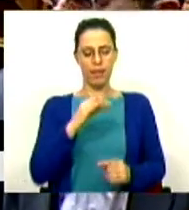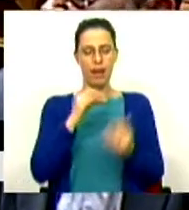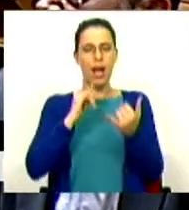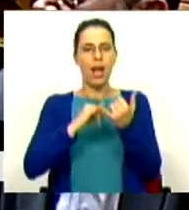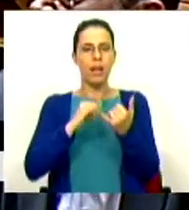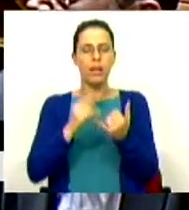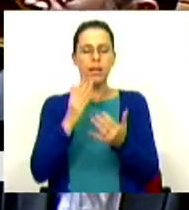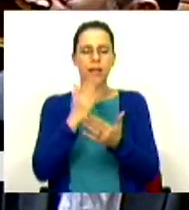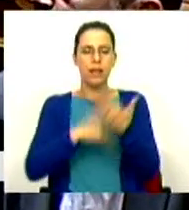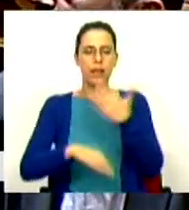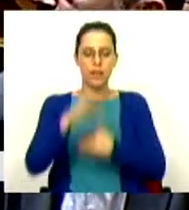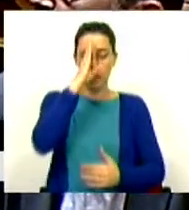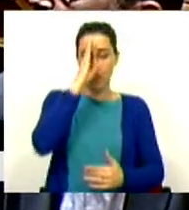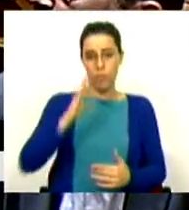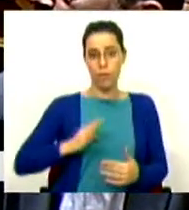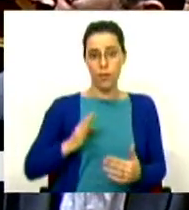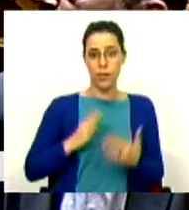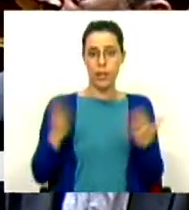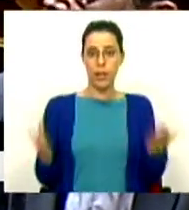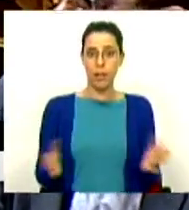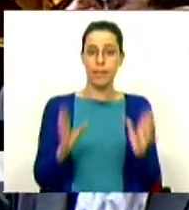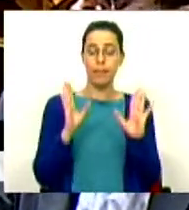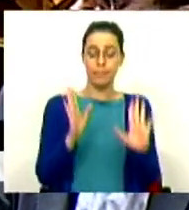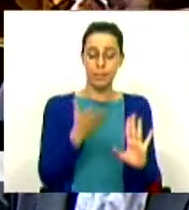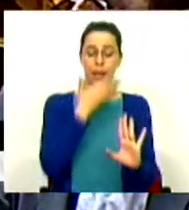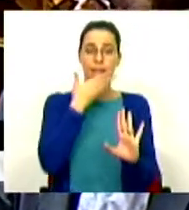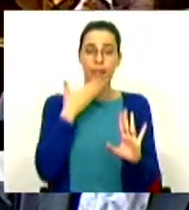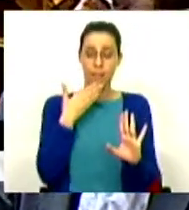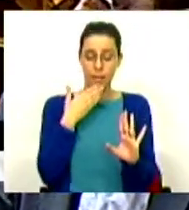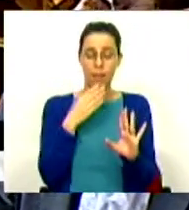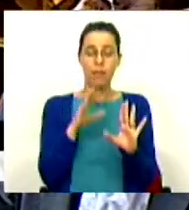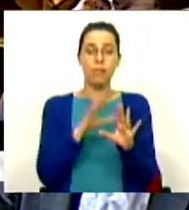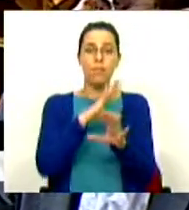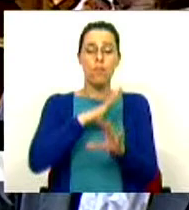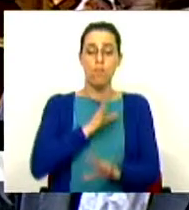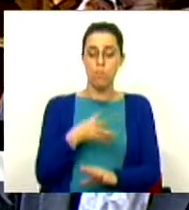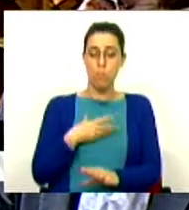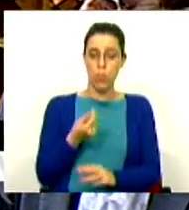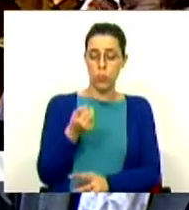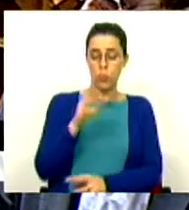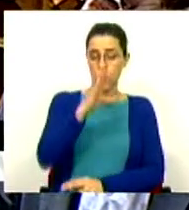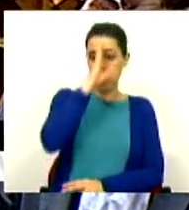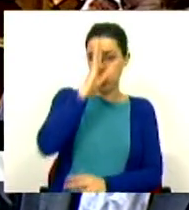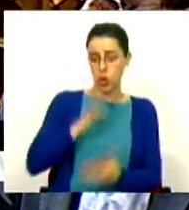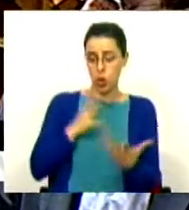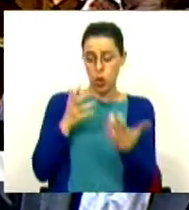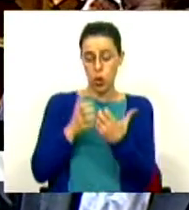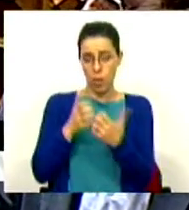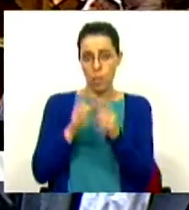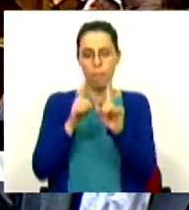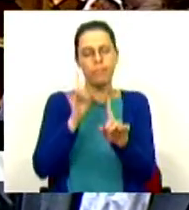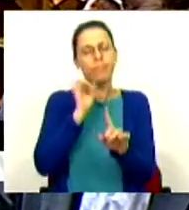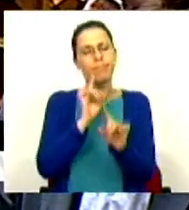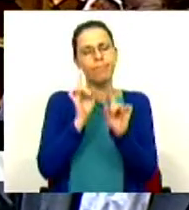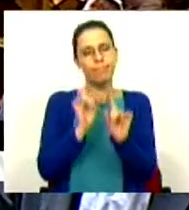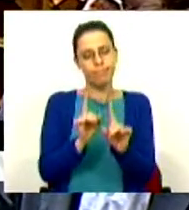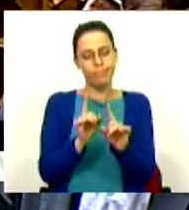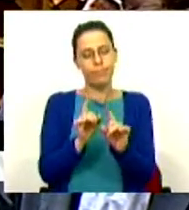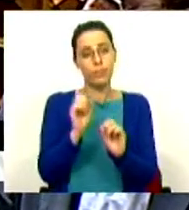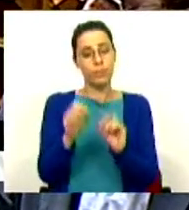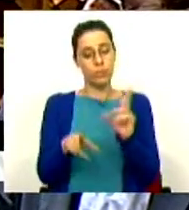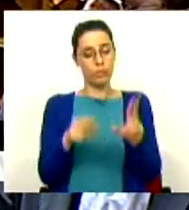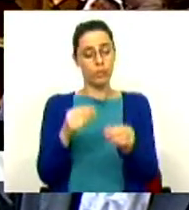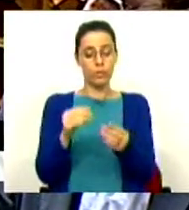de Deficientes das Forças Armadas. E ainda para facilitar o universo dos ex-combatentes, é importante que na era da